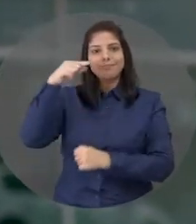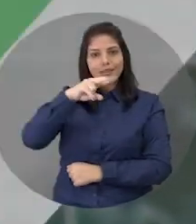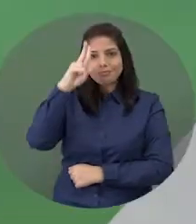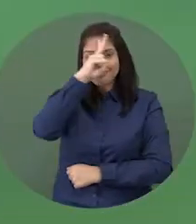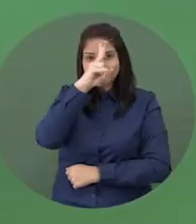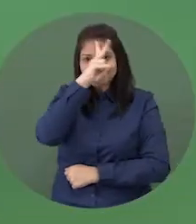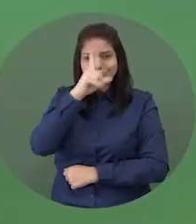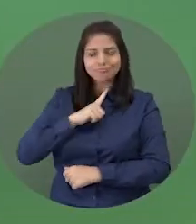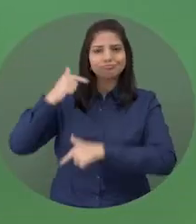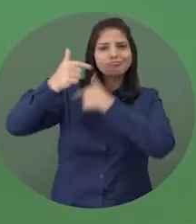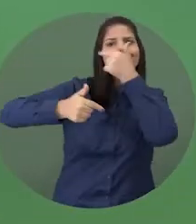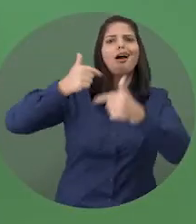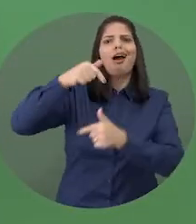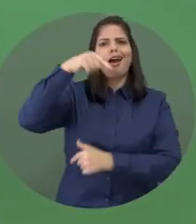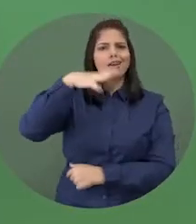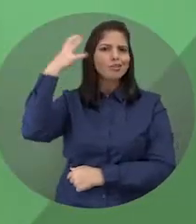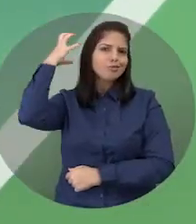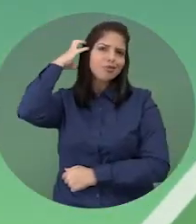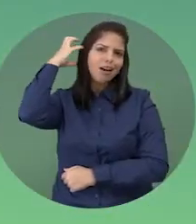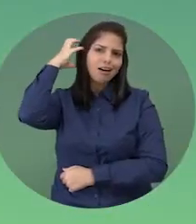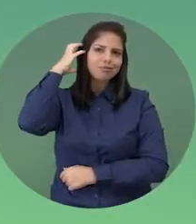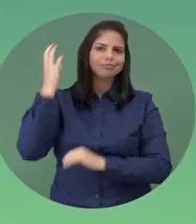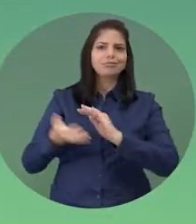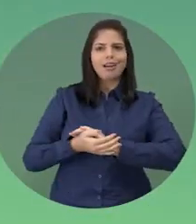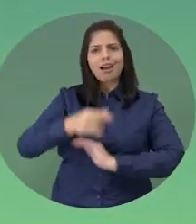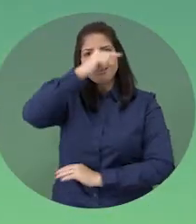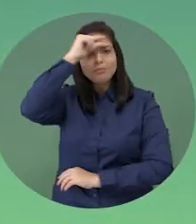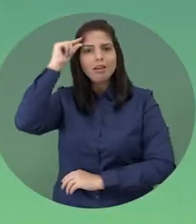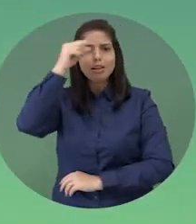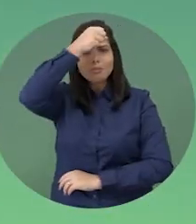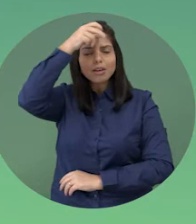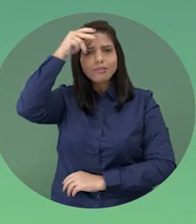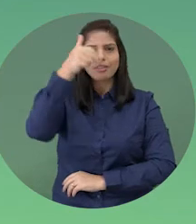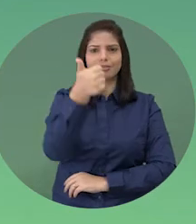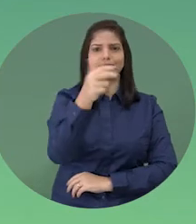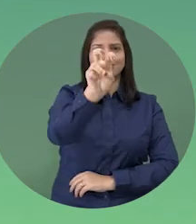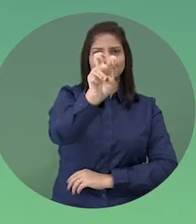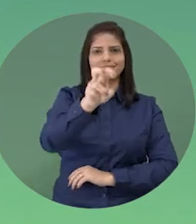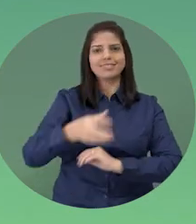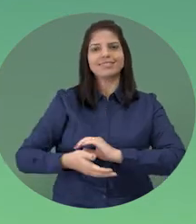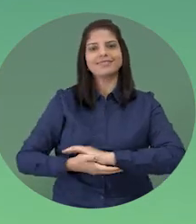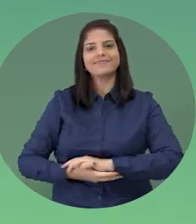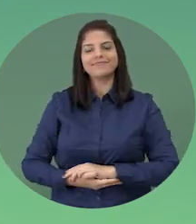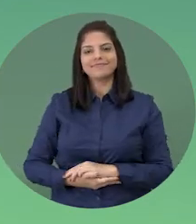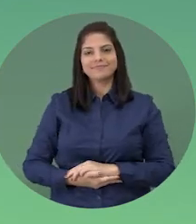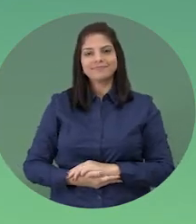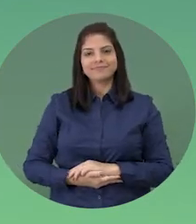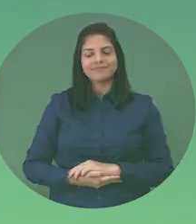Nunca se fez tanto na história de Cuiabá. Emanuel Pinheiro é 15!